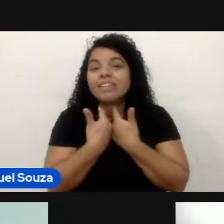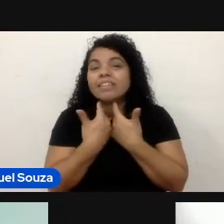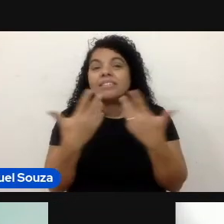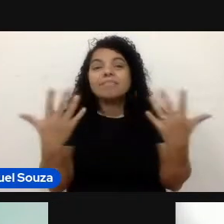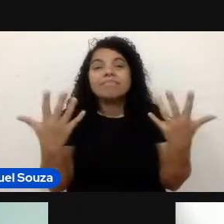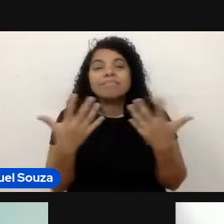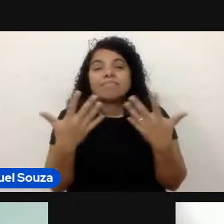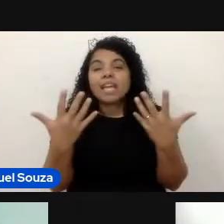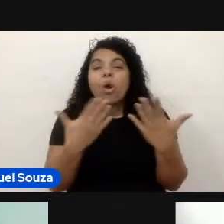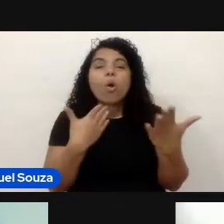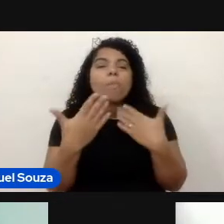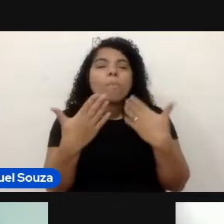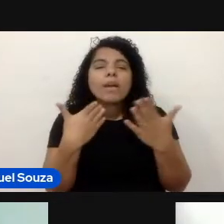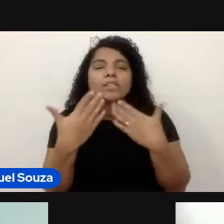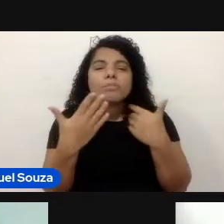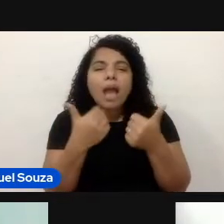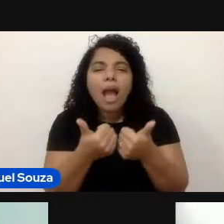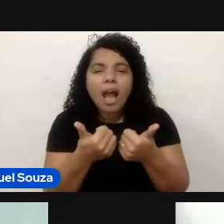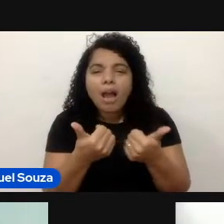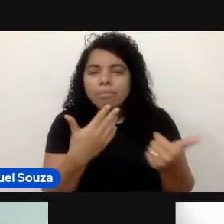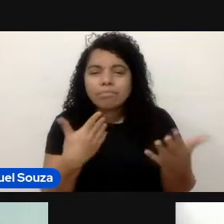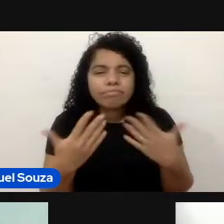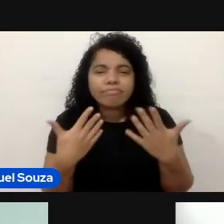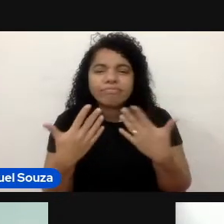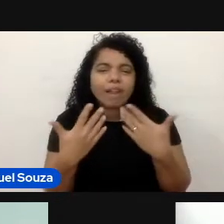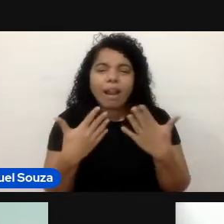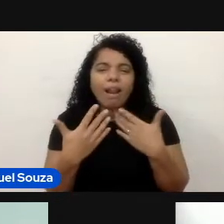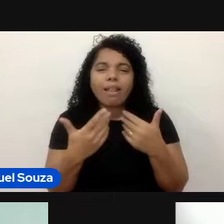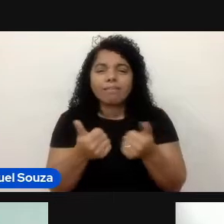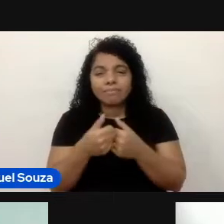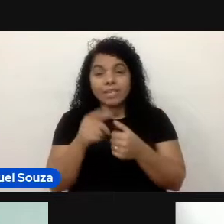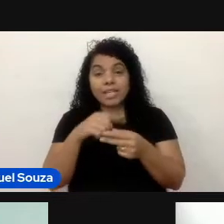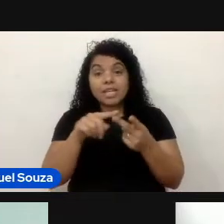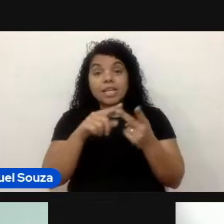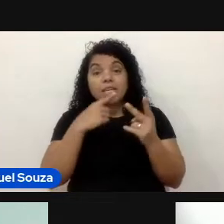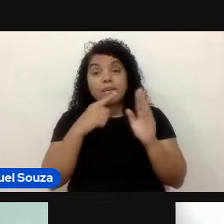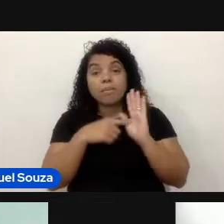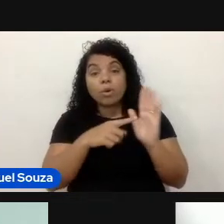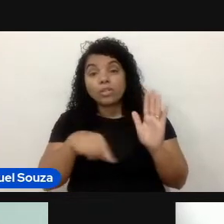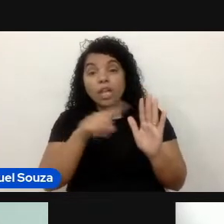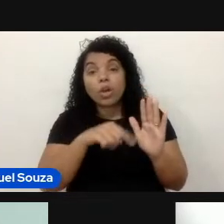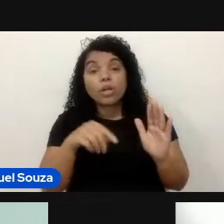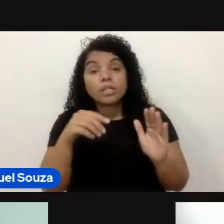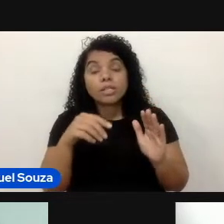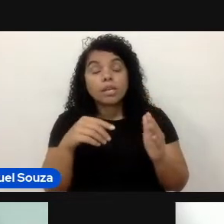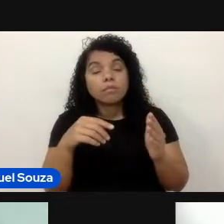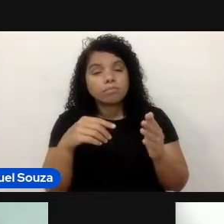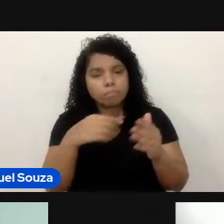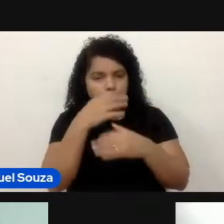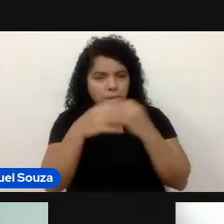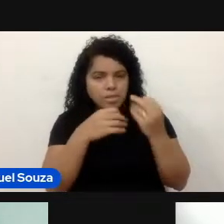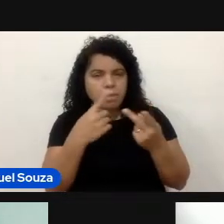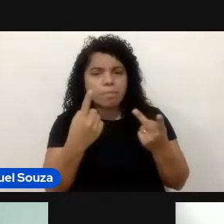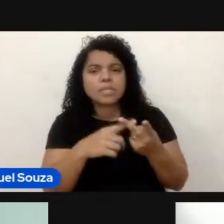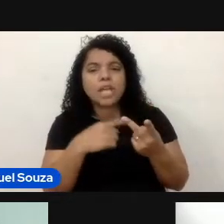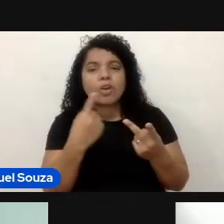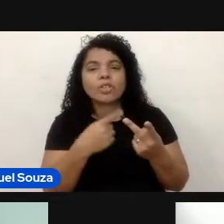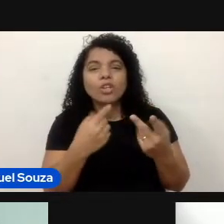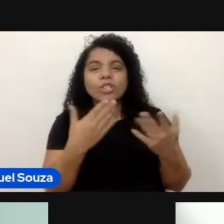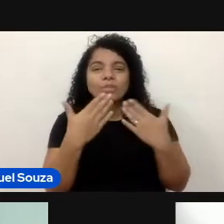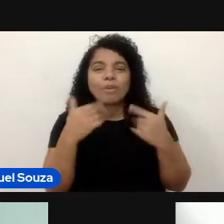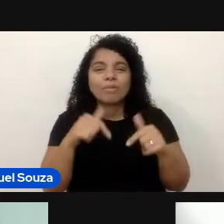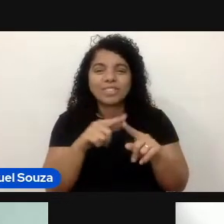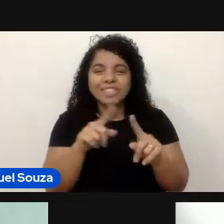como um bate-papo mesmo, e deixar mostrar a nossa percepção, né? O que é que a gente acha. Nosso bate-papo,